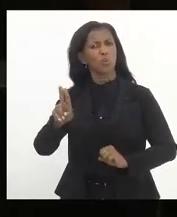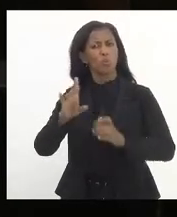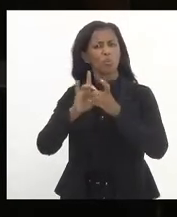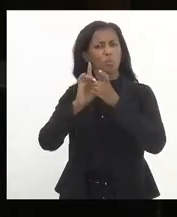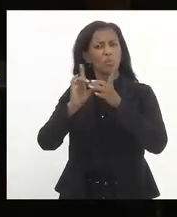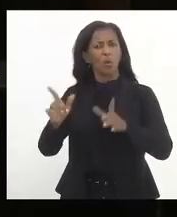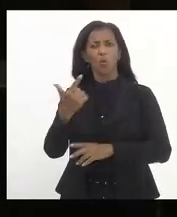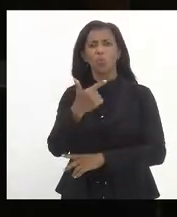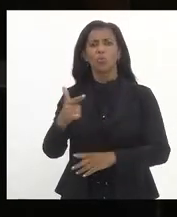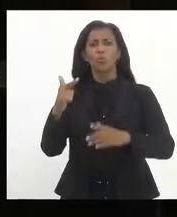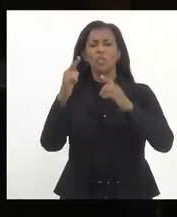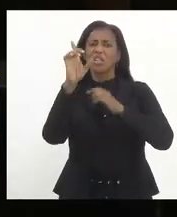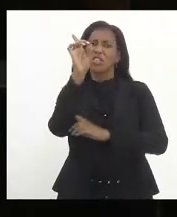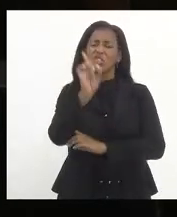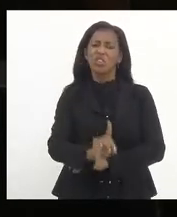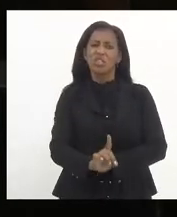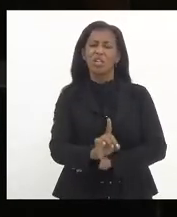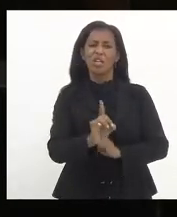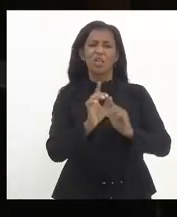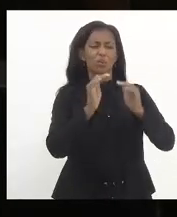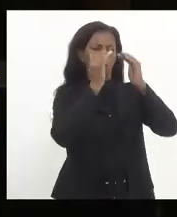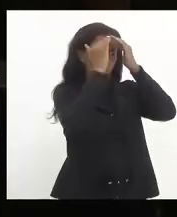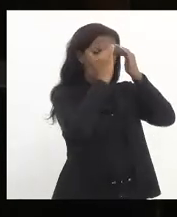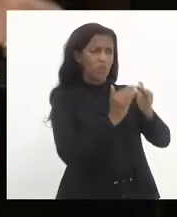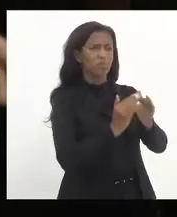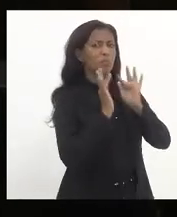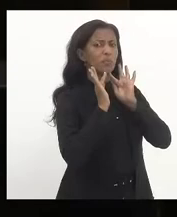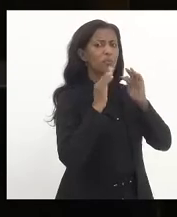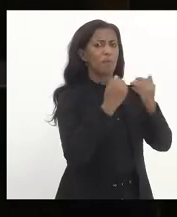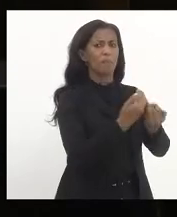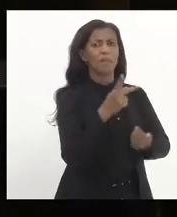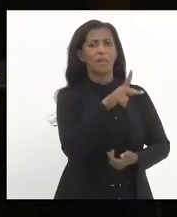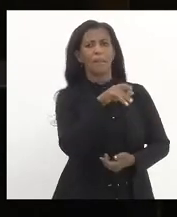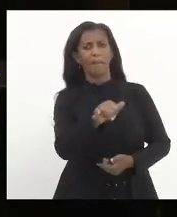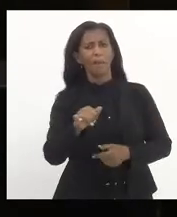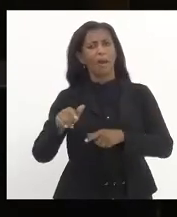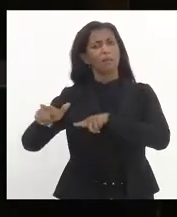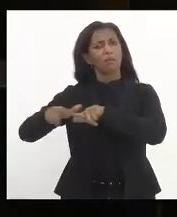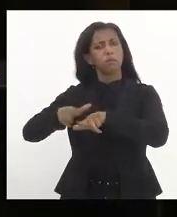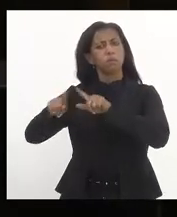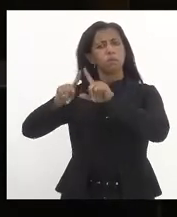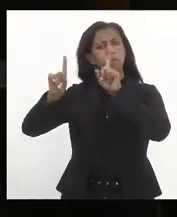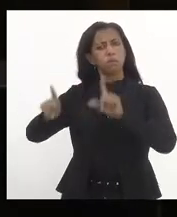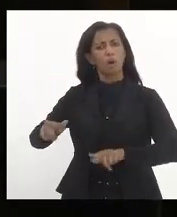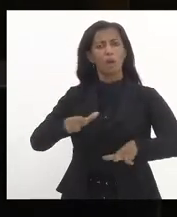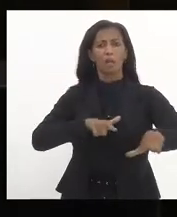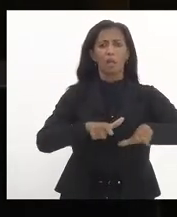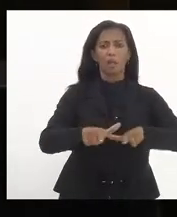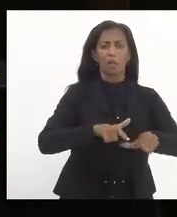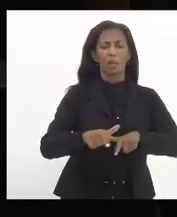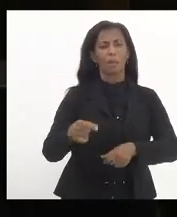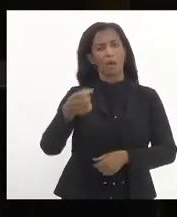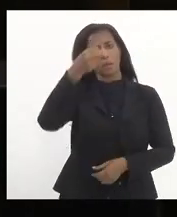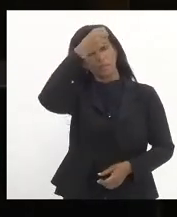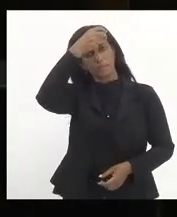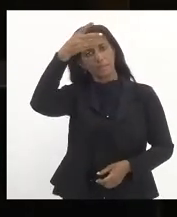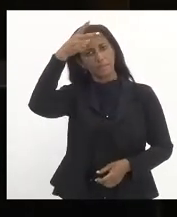respeita o direito dos pais, da família e dos funcionários públicos que servem o município?